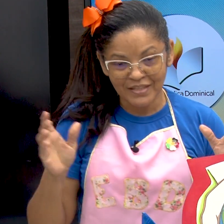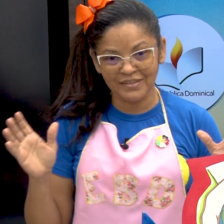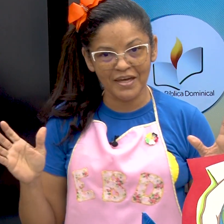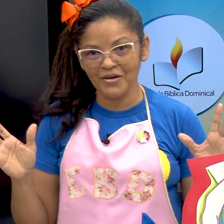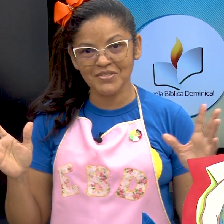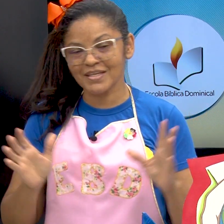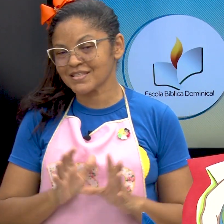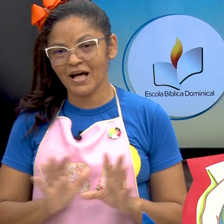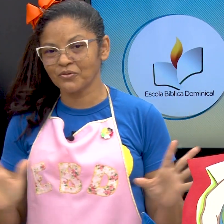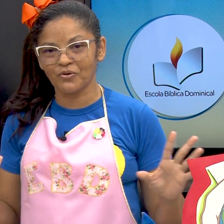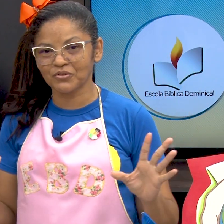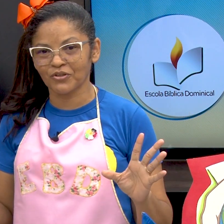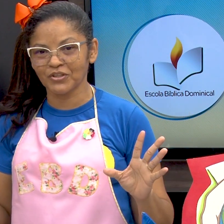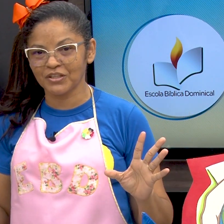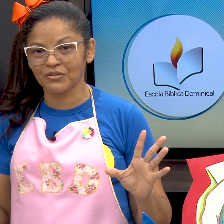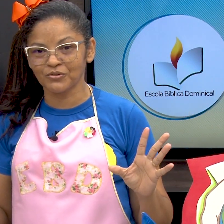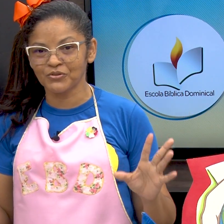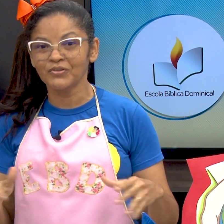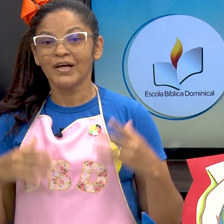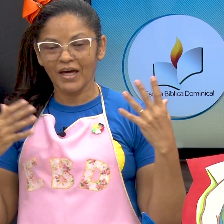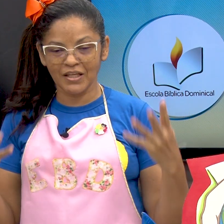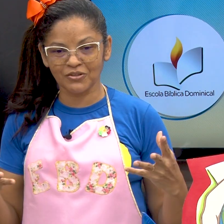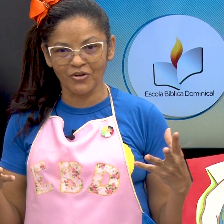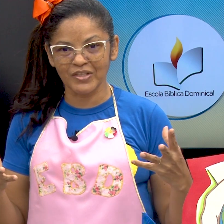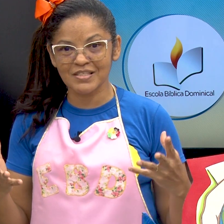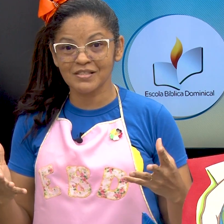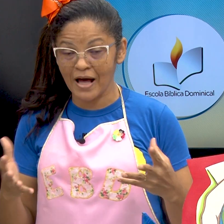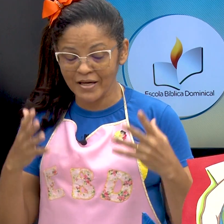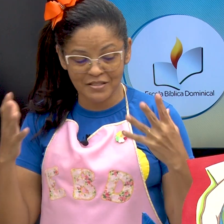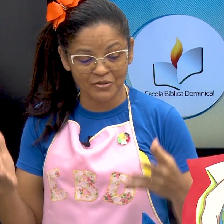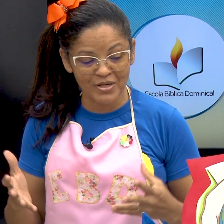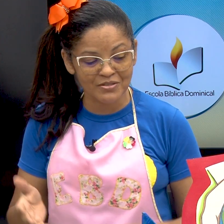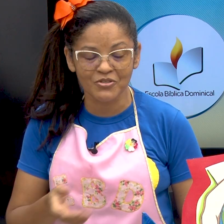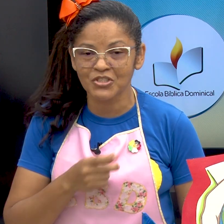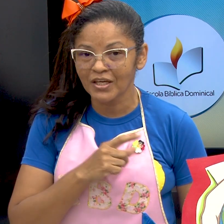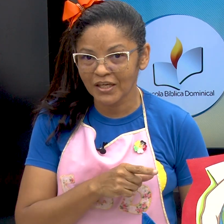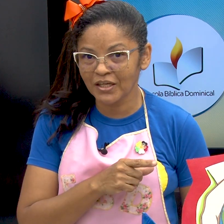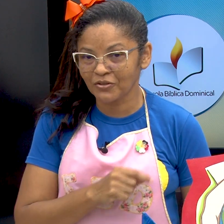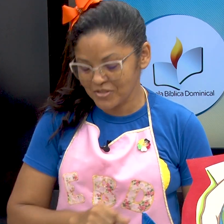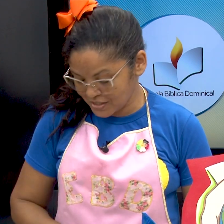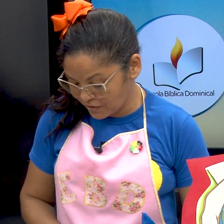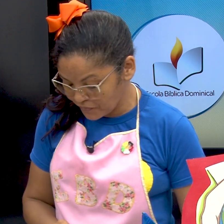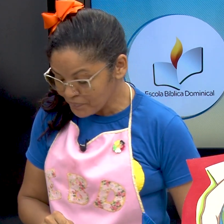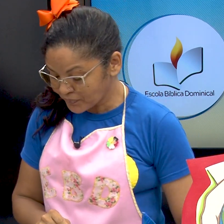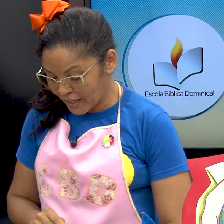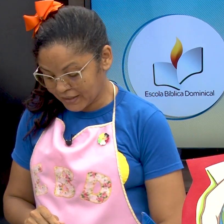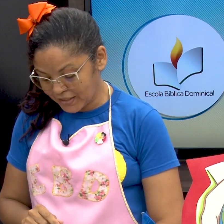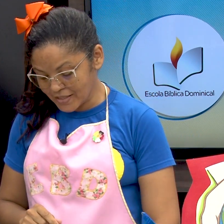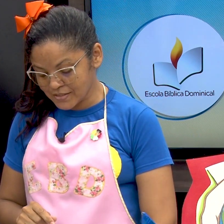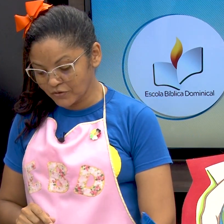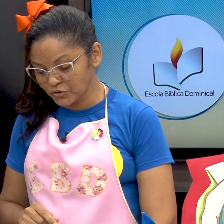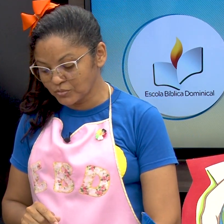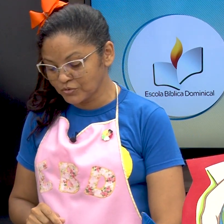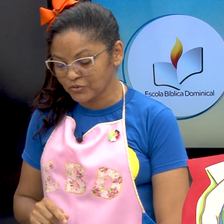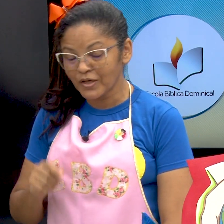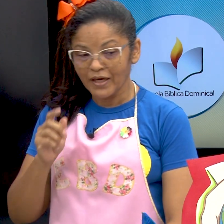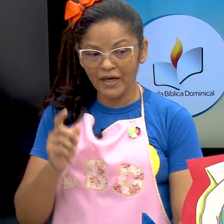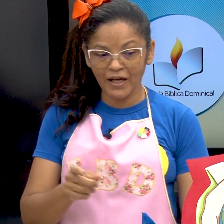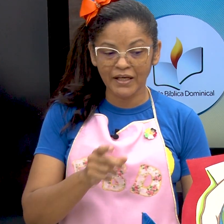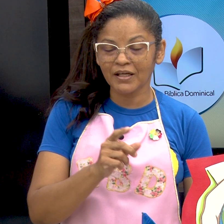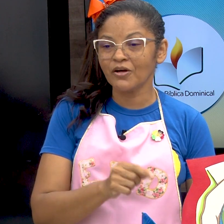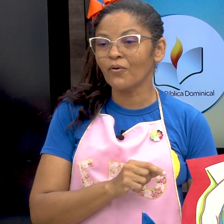Deus Deus está no controle de tudo em todas as situações inclusive na criação do